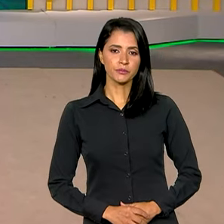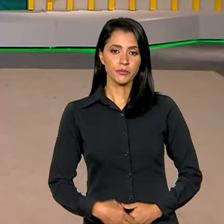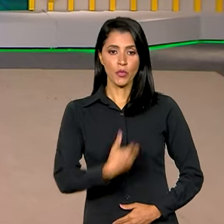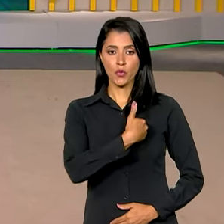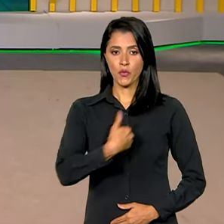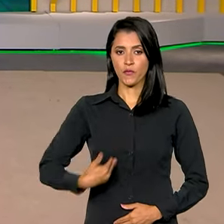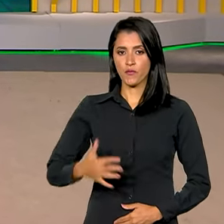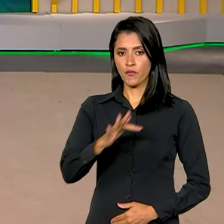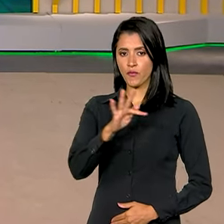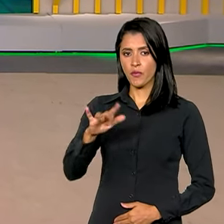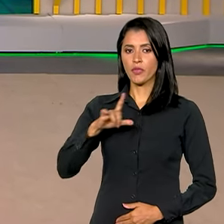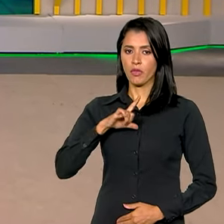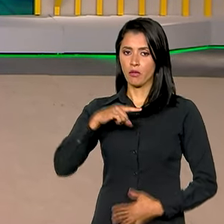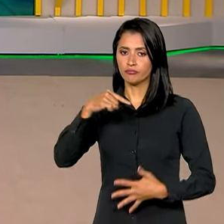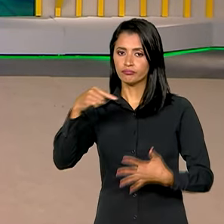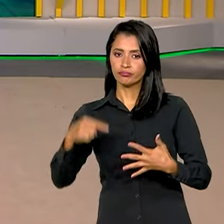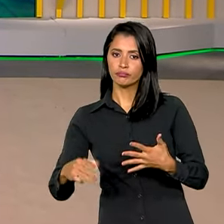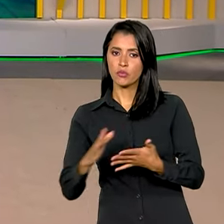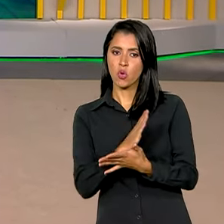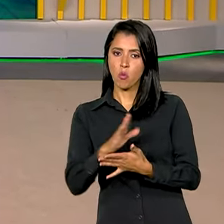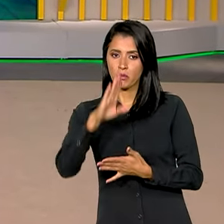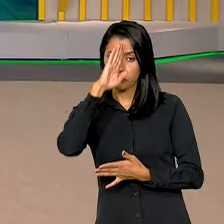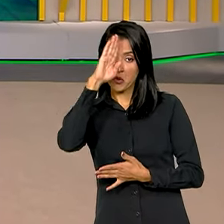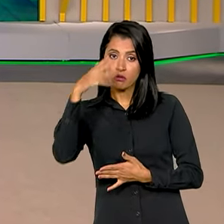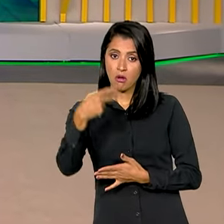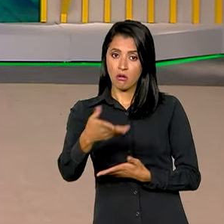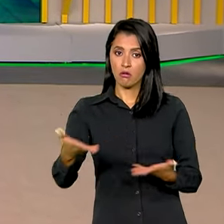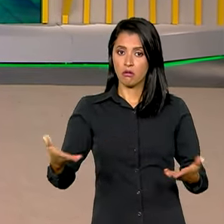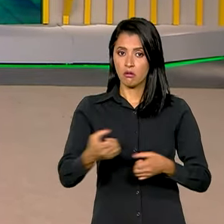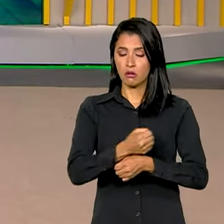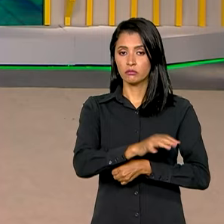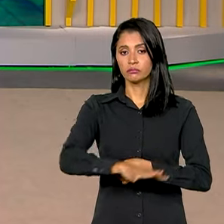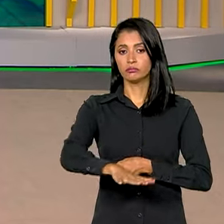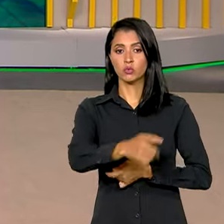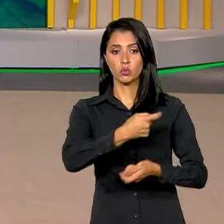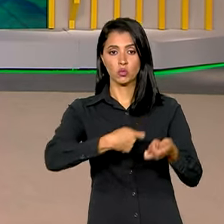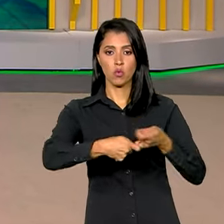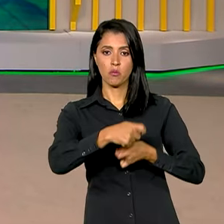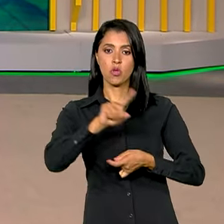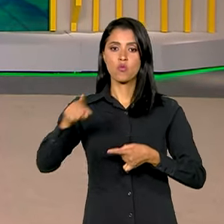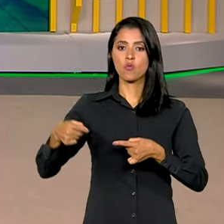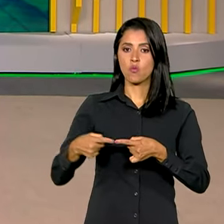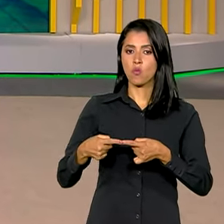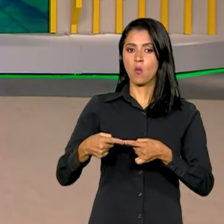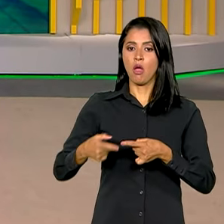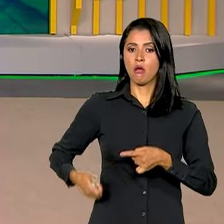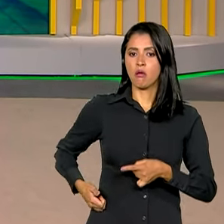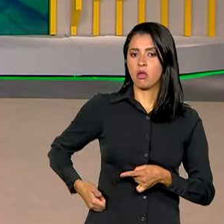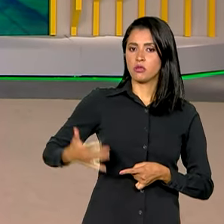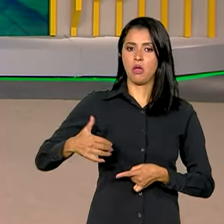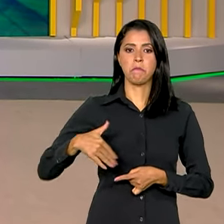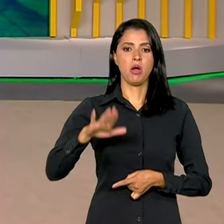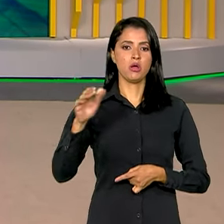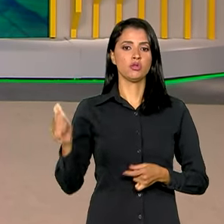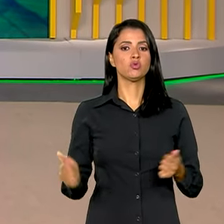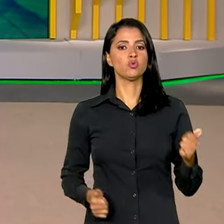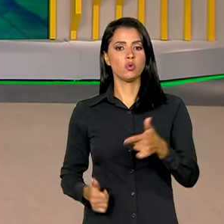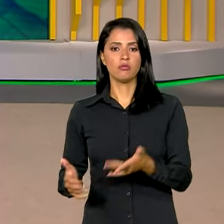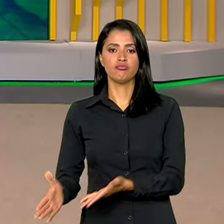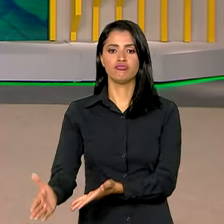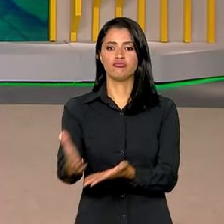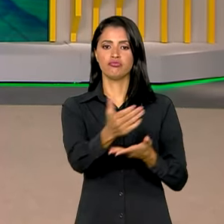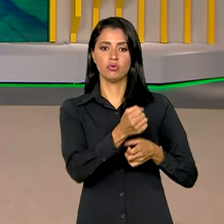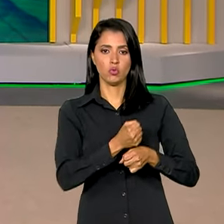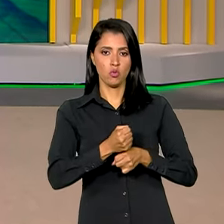O governo federal tem algumas prioridades neste ano na área econômica, entre elas, não gastar mais do que arrecadar em